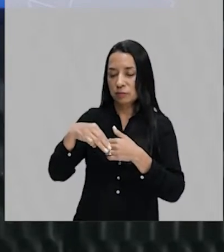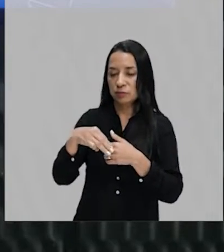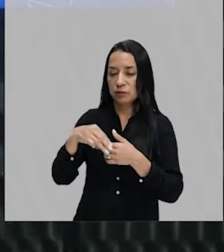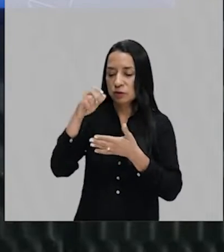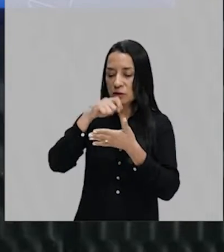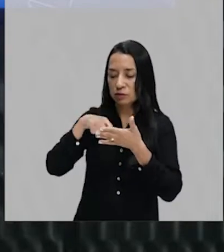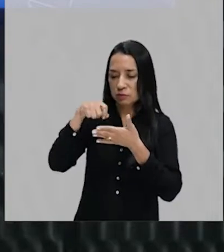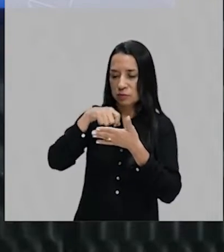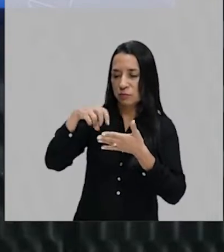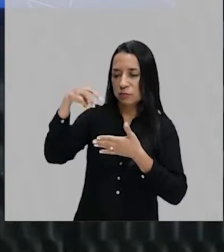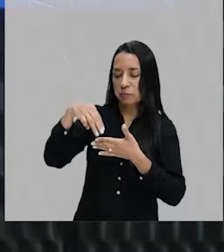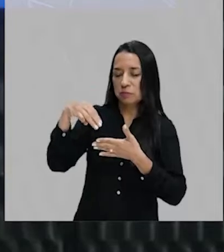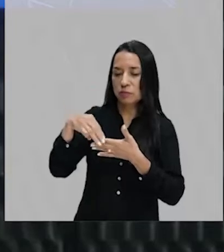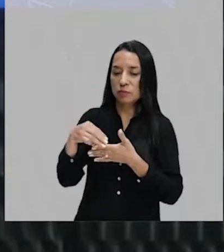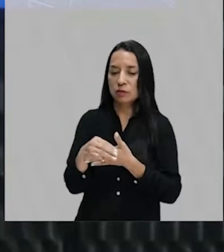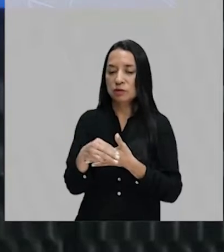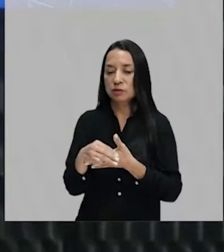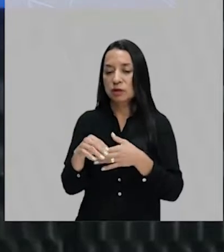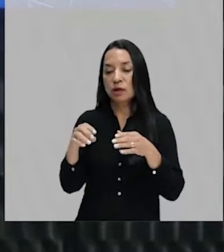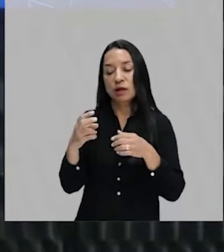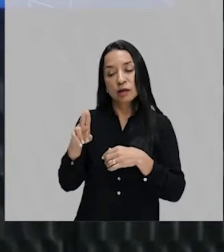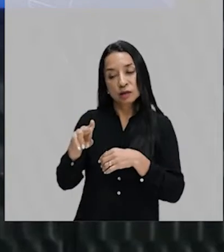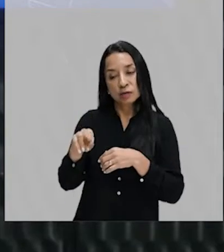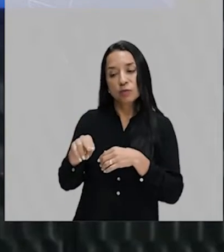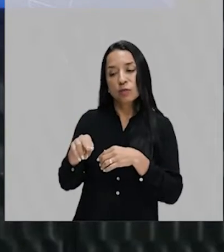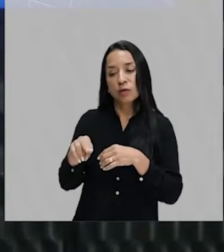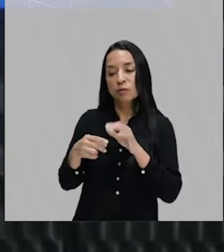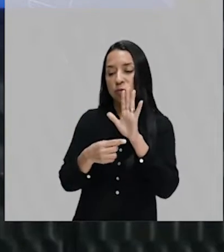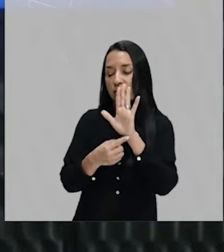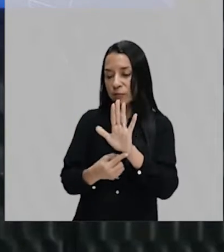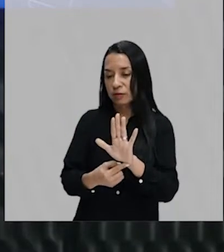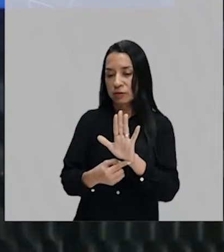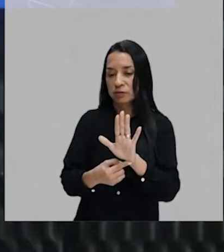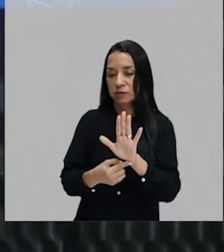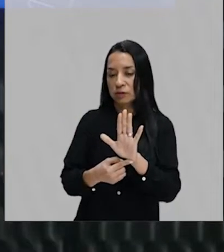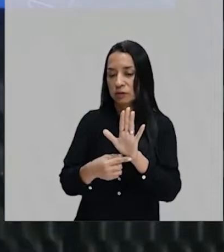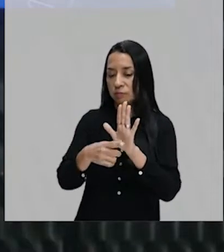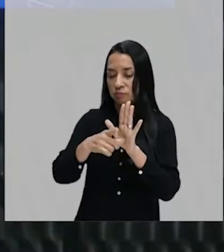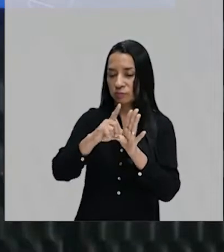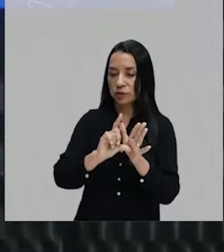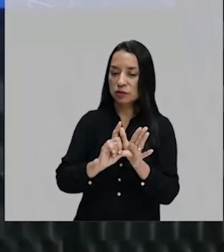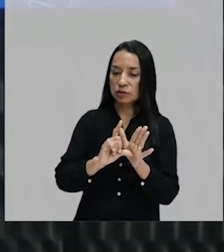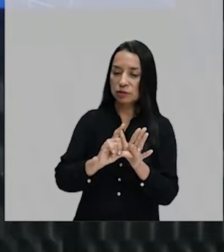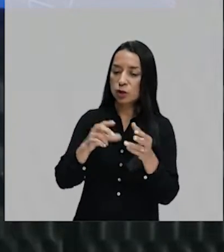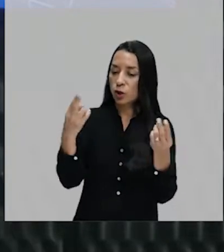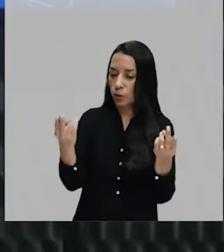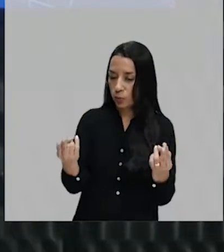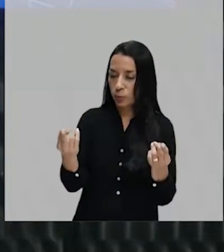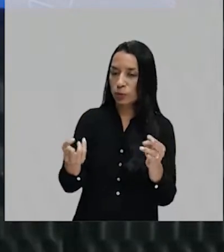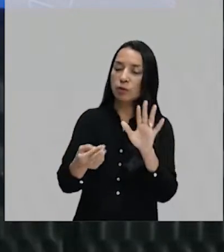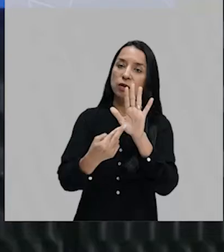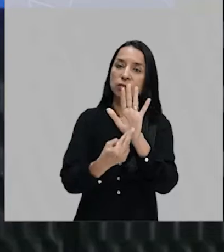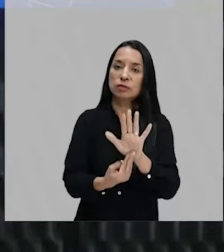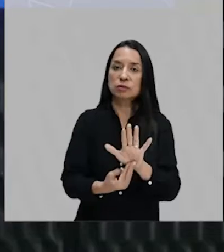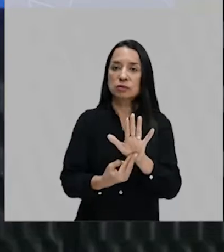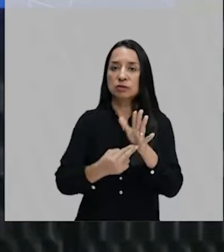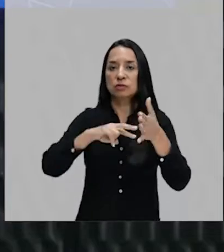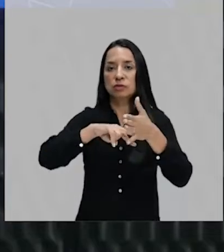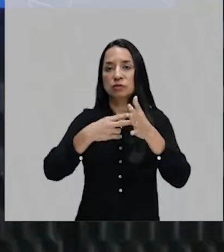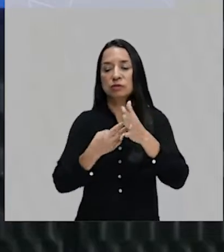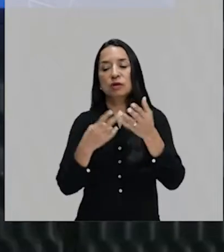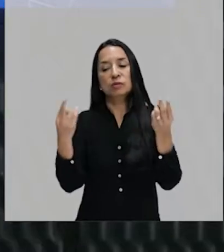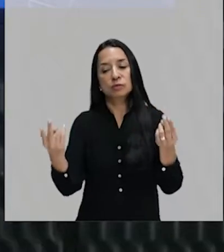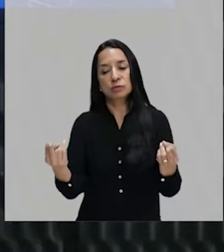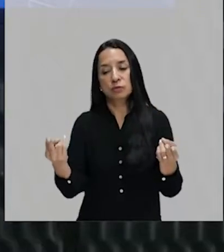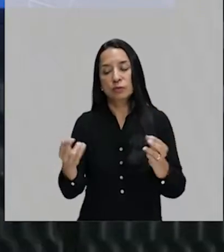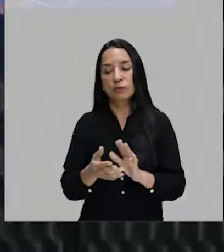mesma aqui que foi apresentada para você logo no comecinho tá mesma representação mesmo significado